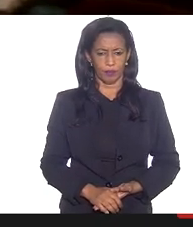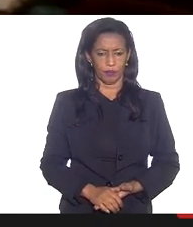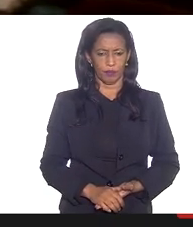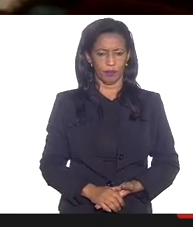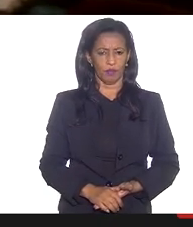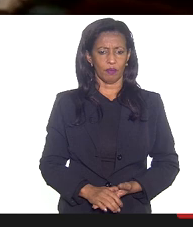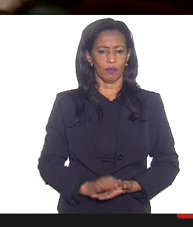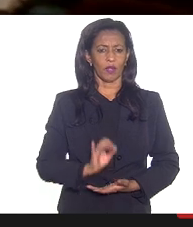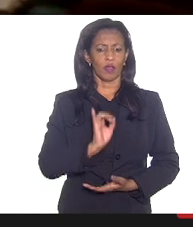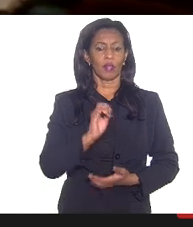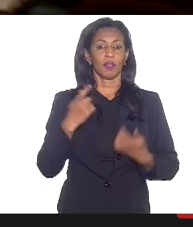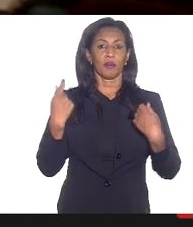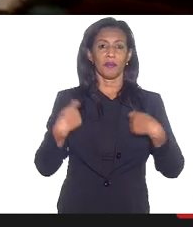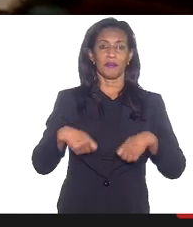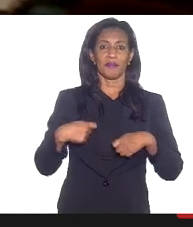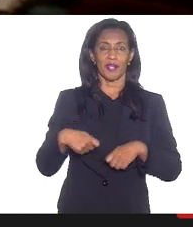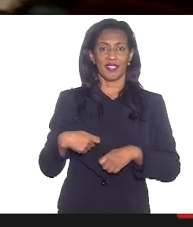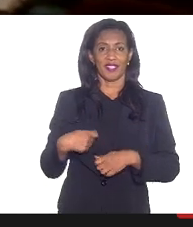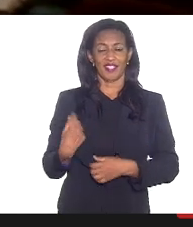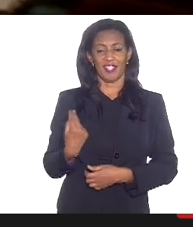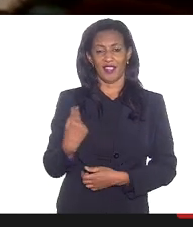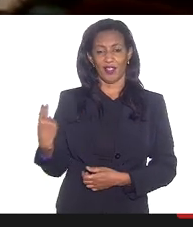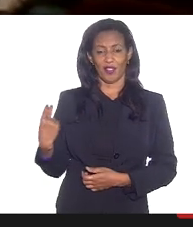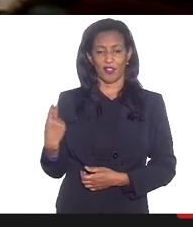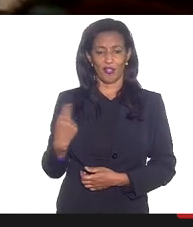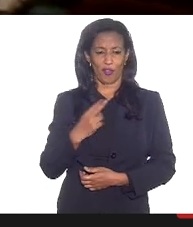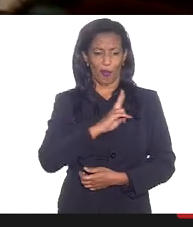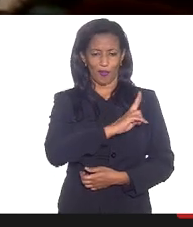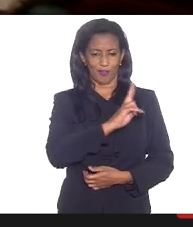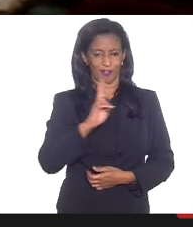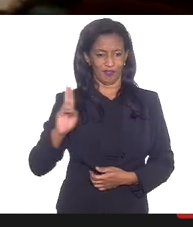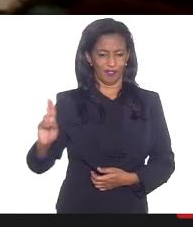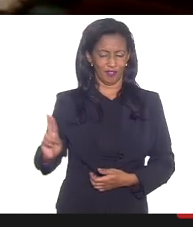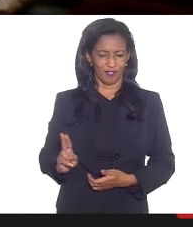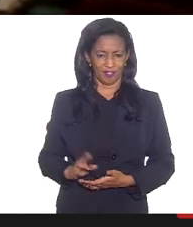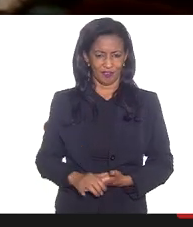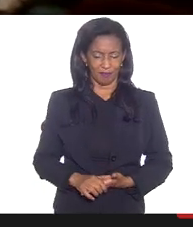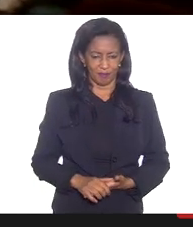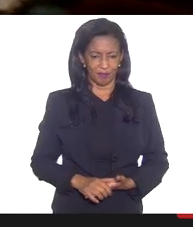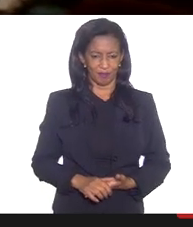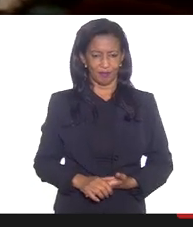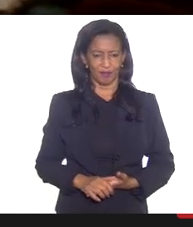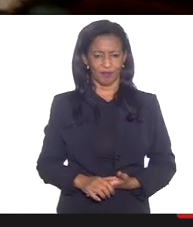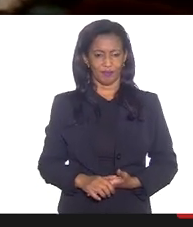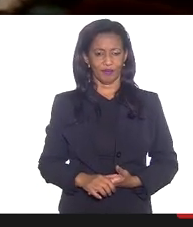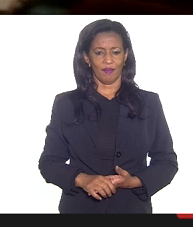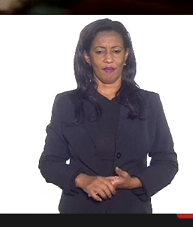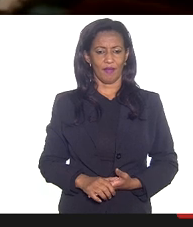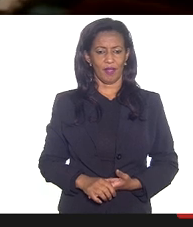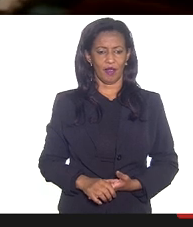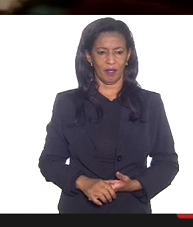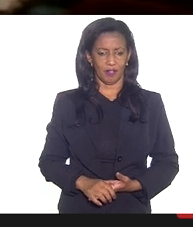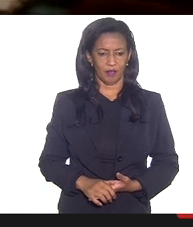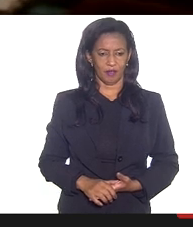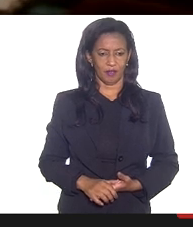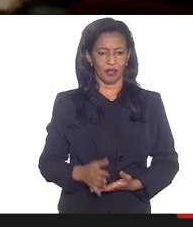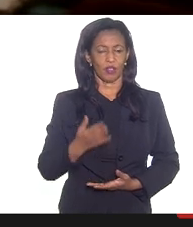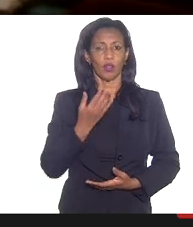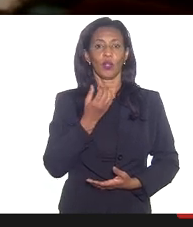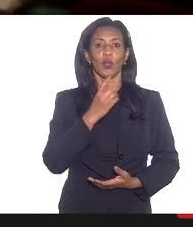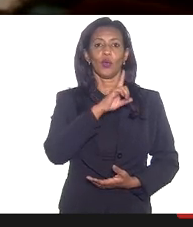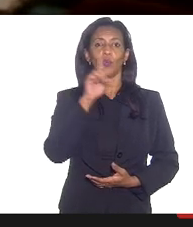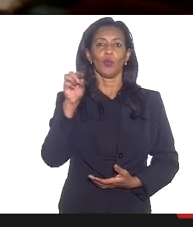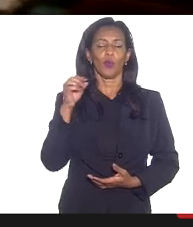Sem precisar se apresentar, obviamente, todo mundo já me conhece, mas pode ter a palavra. Bom dia,